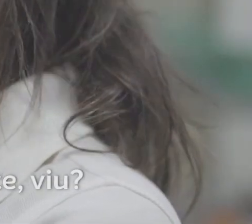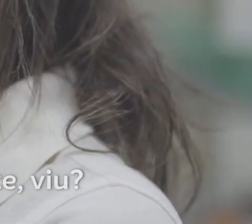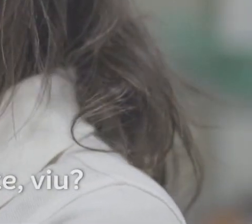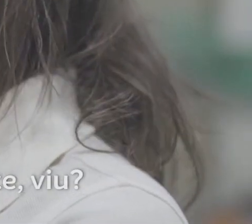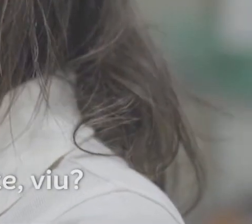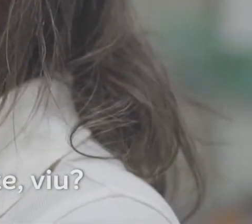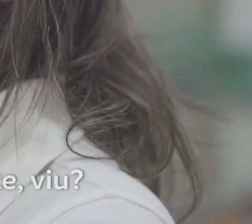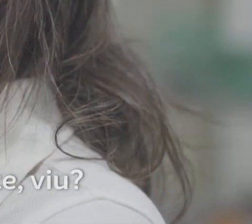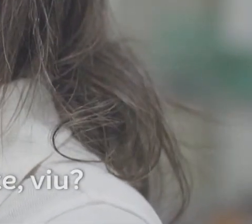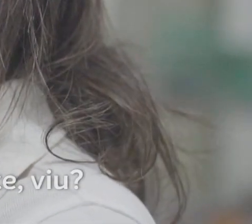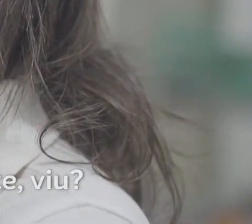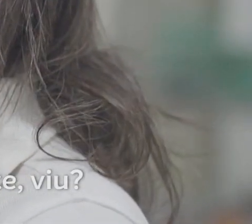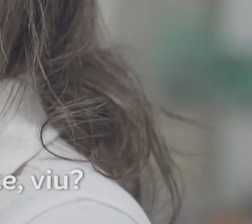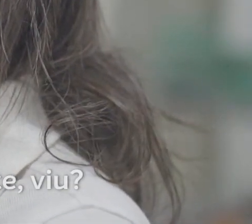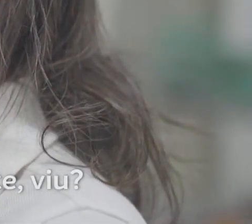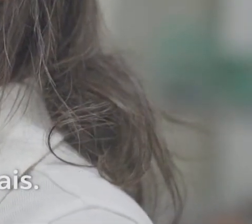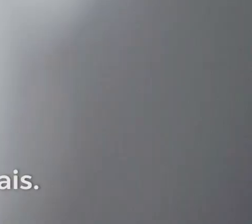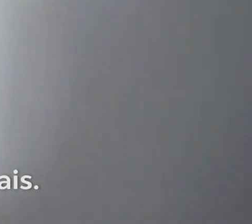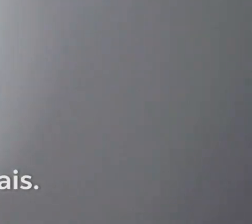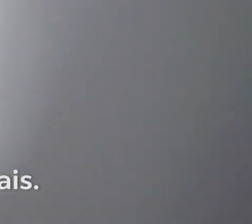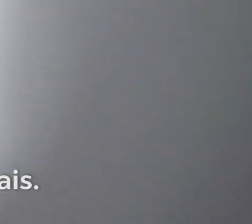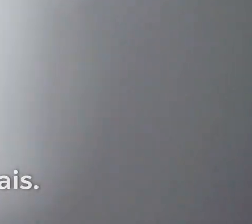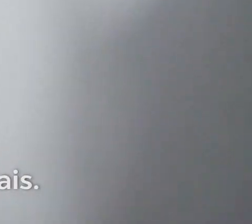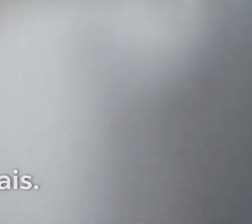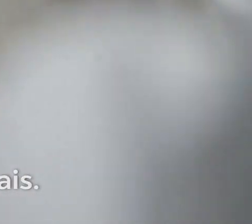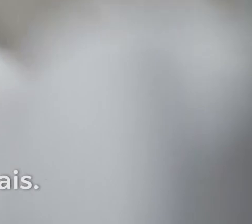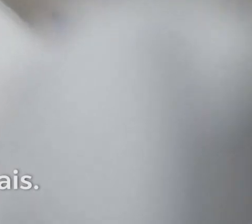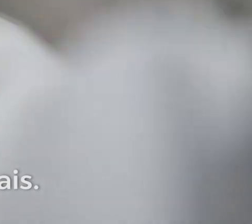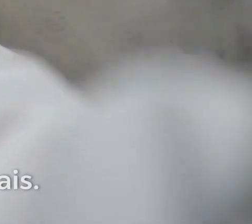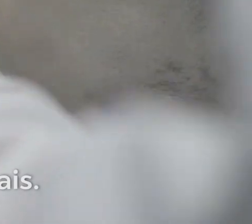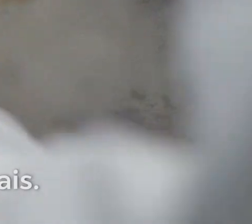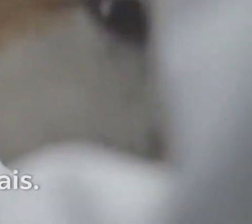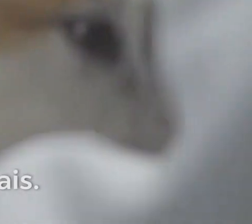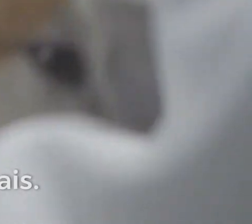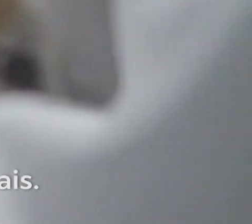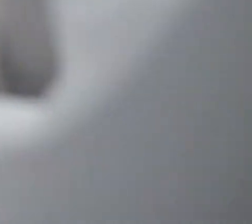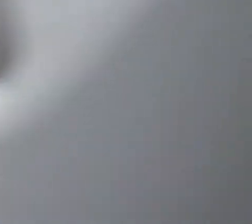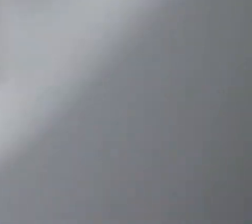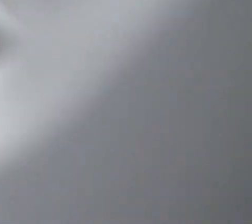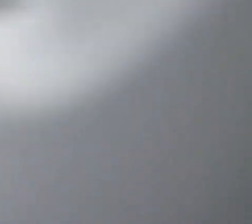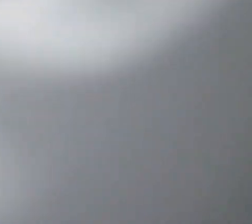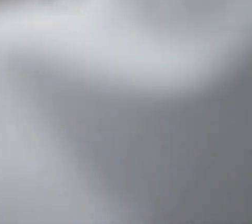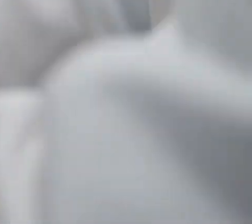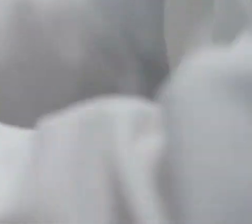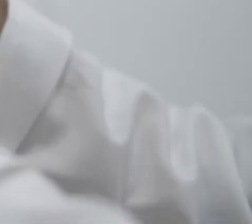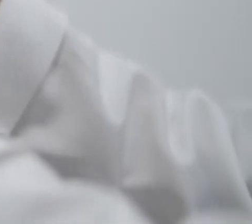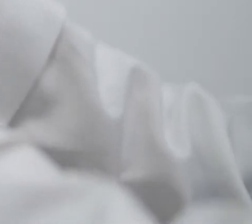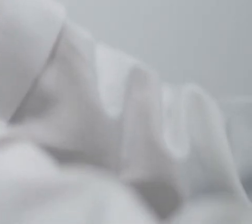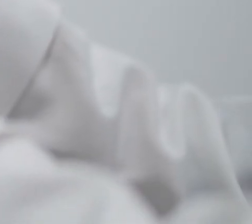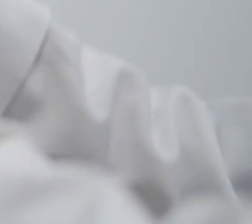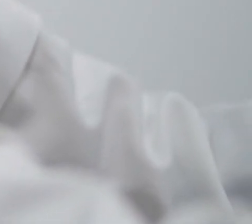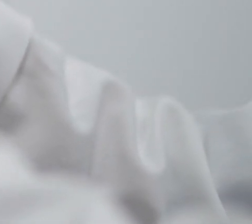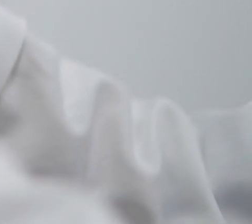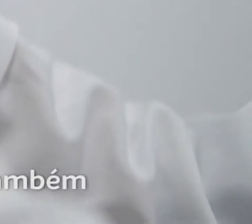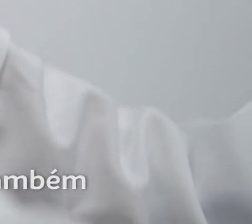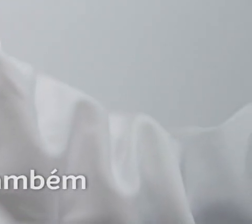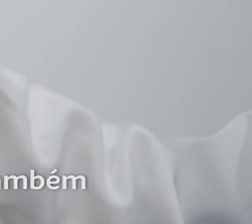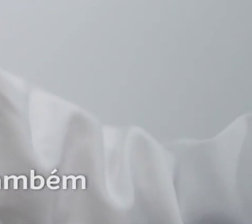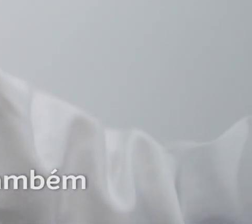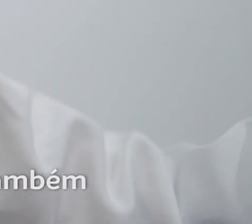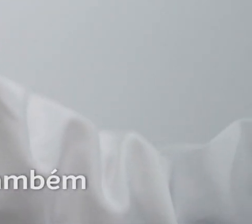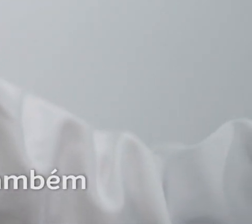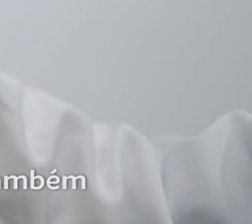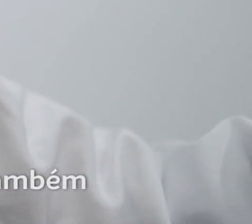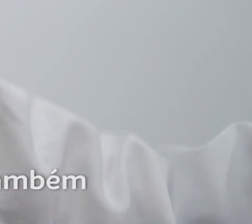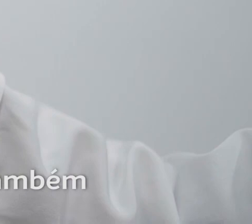não fosse eles, estava difícil pra gente, viu? Porque tudo é mais caro, parece, de animais. Consulta, hemograma, raio-x. Essa daqui